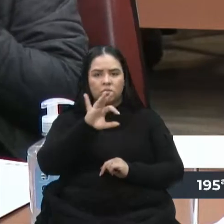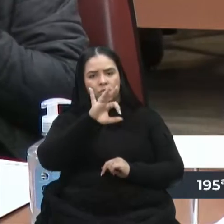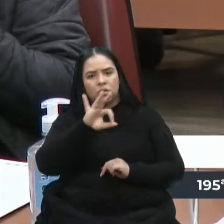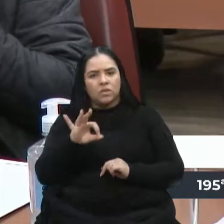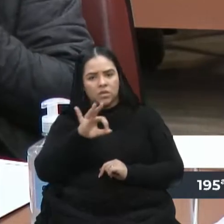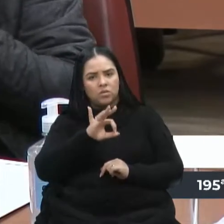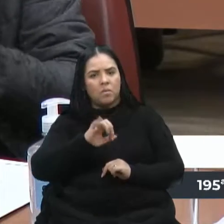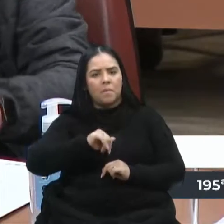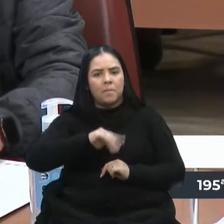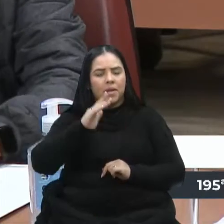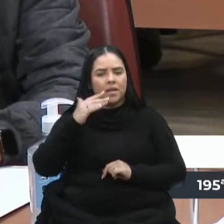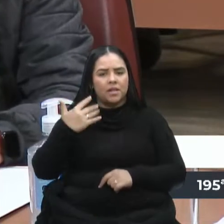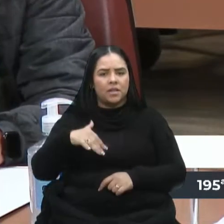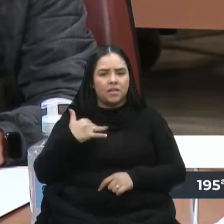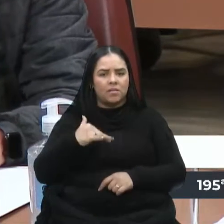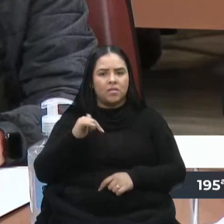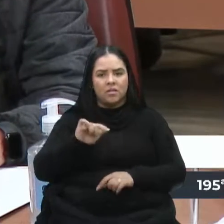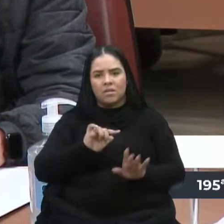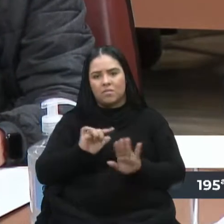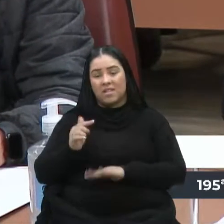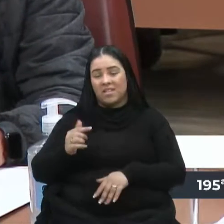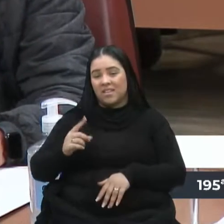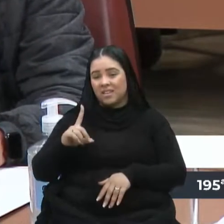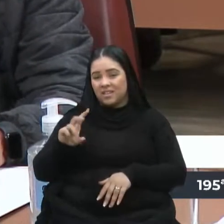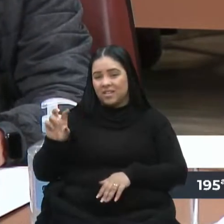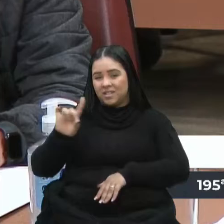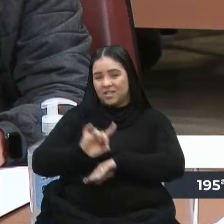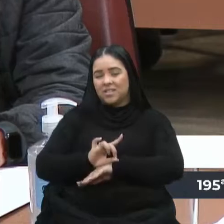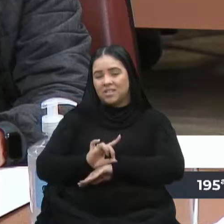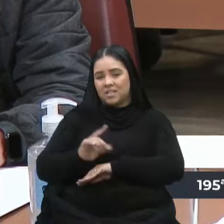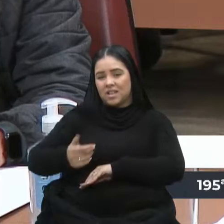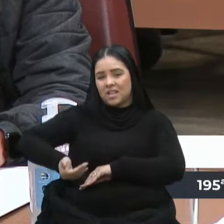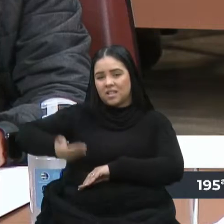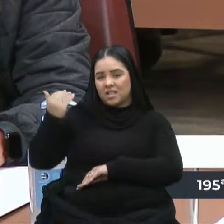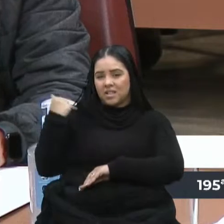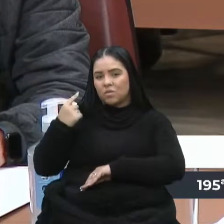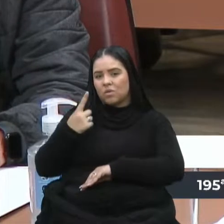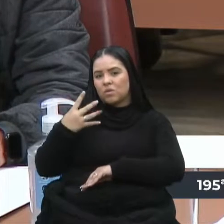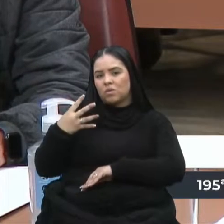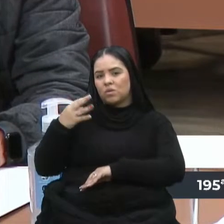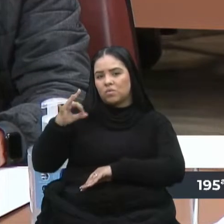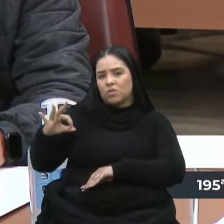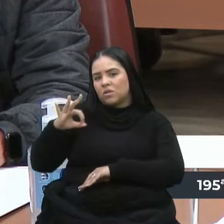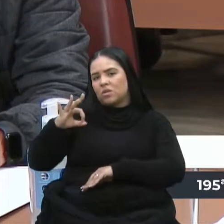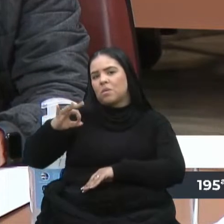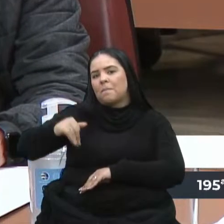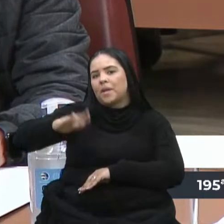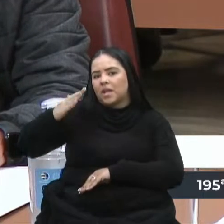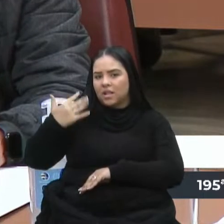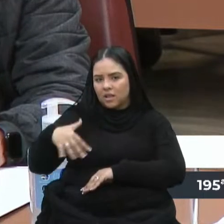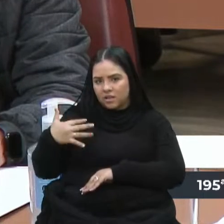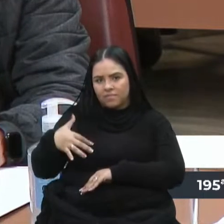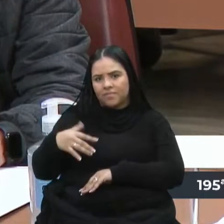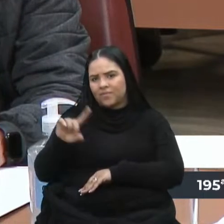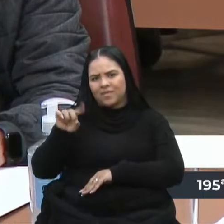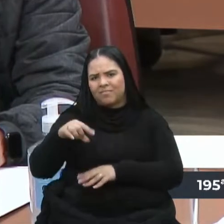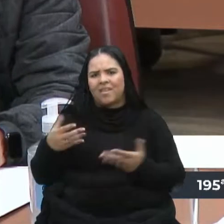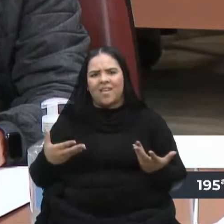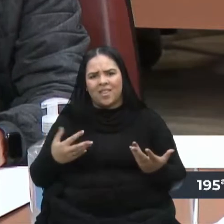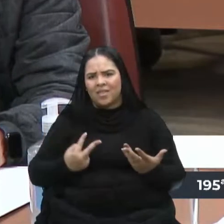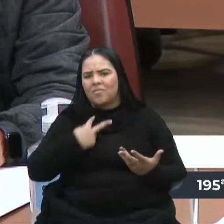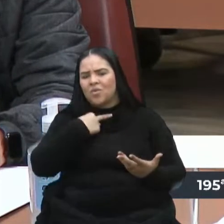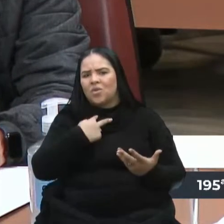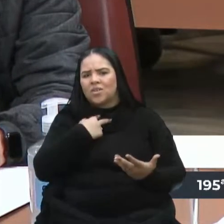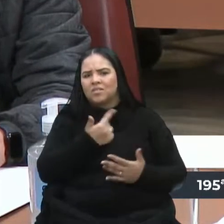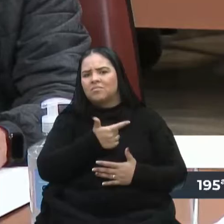diesel. Fazem 15 dias atrás, 14% de aumento. Não é assim, gente. Não é assim, não